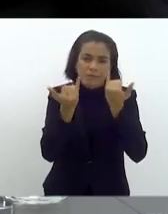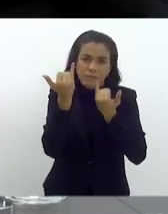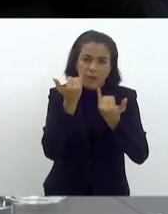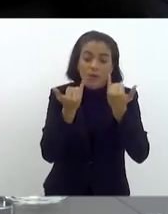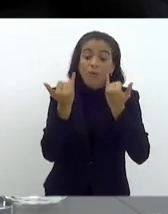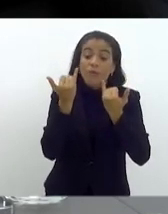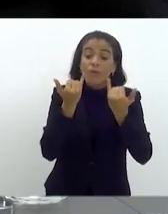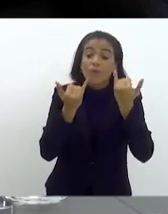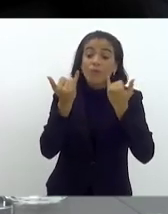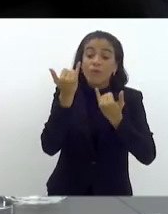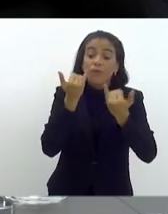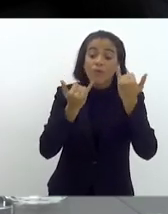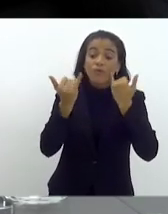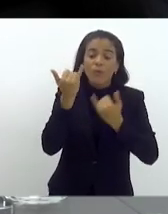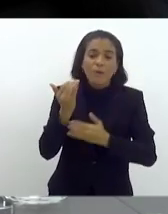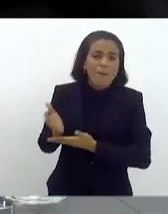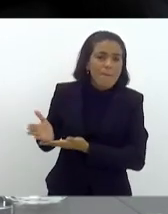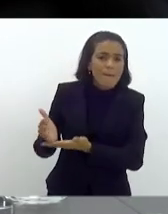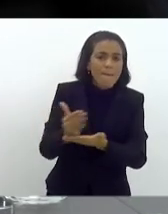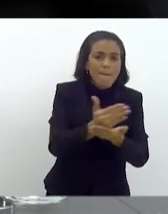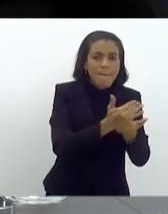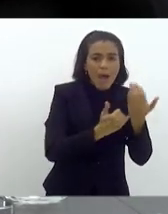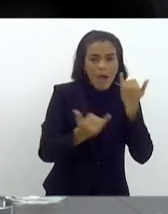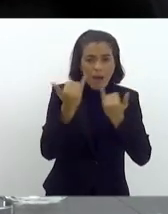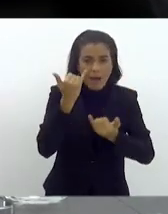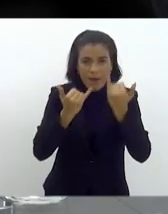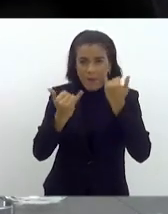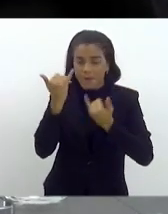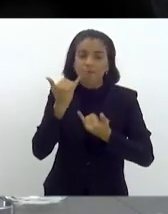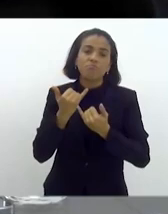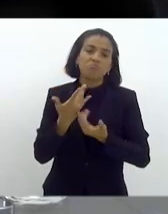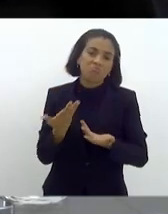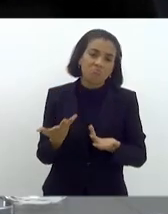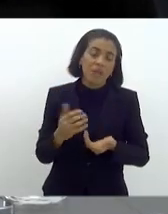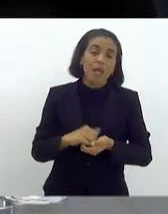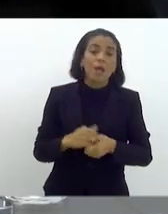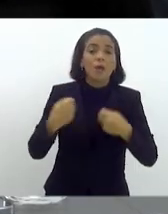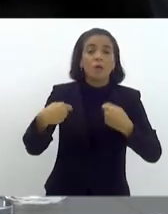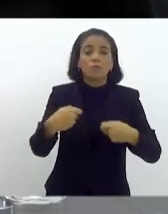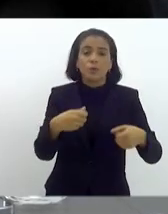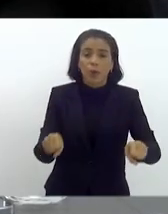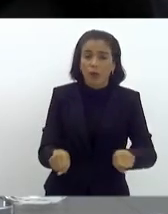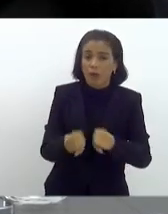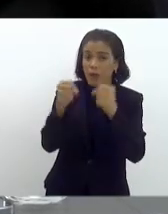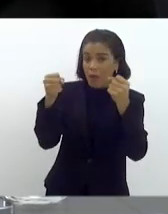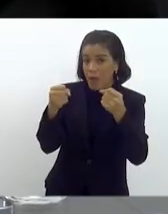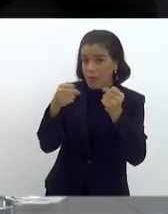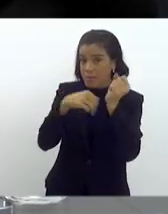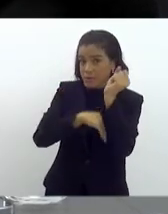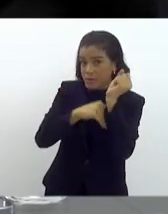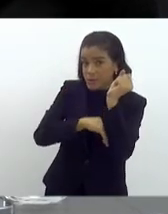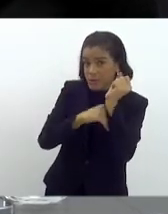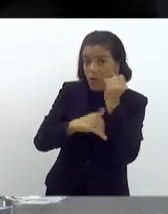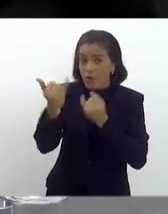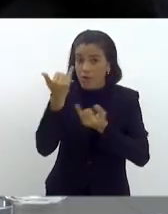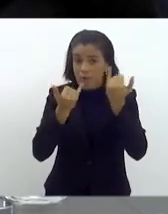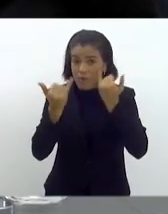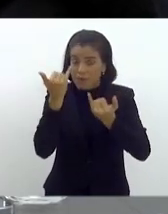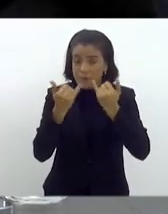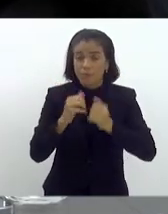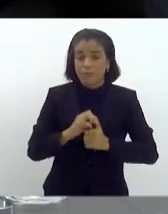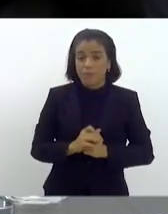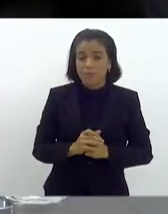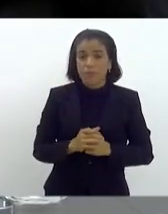novamente não ser erivada de ilegalidade eu vou precisar de uma quebra judicial de sigilo de dados para obter esses dados